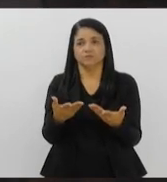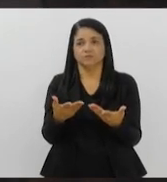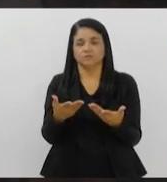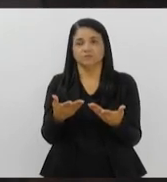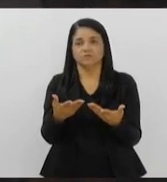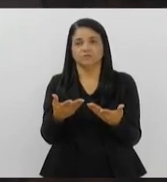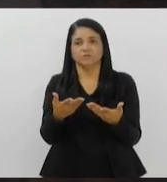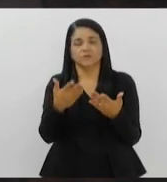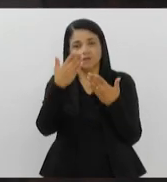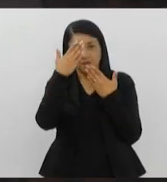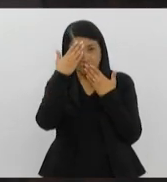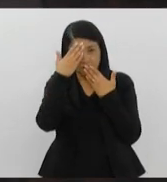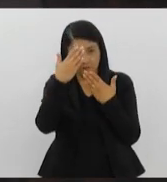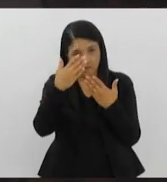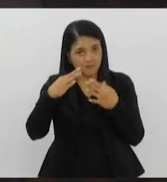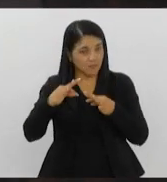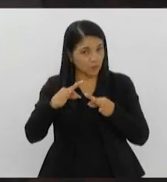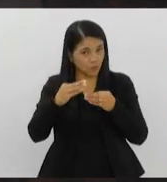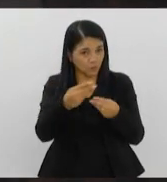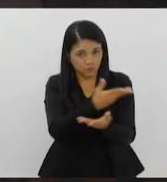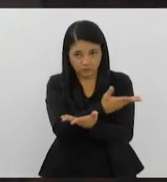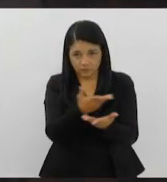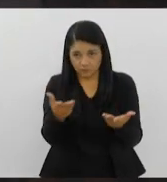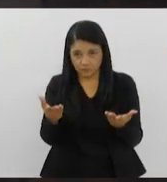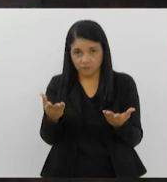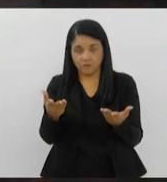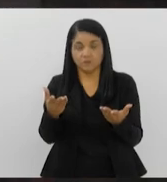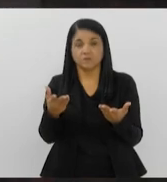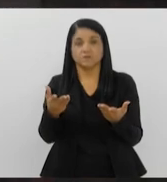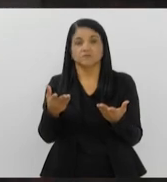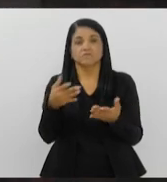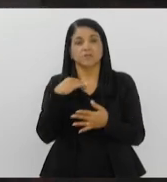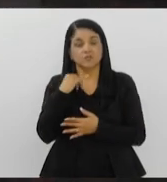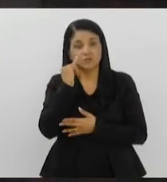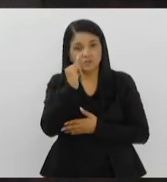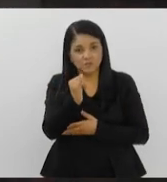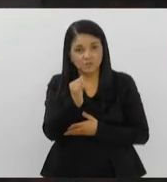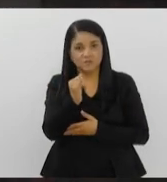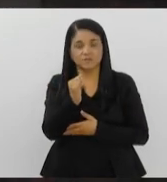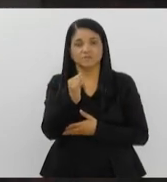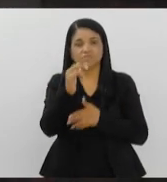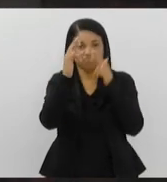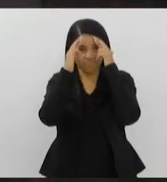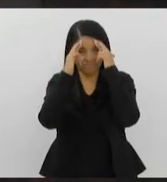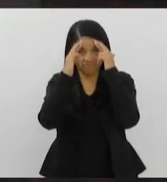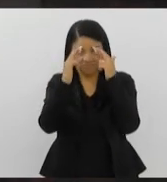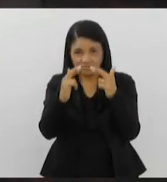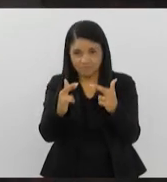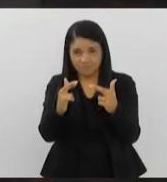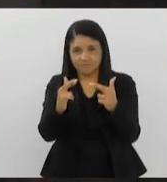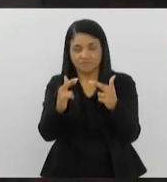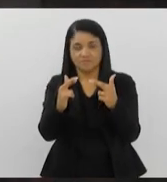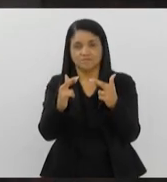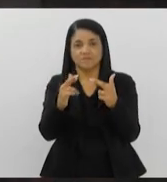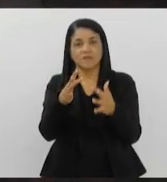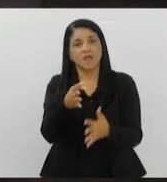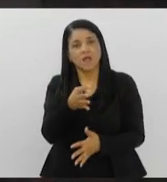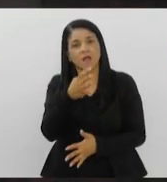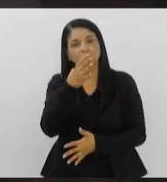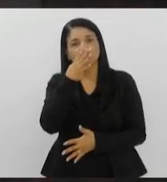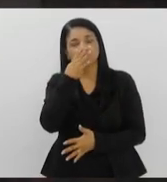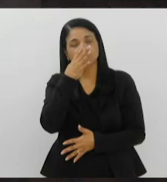vez agradecer a todos e reiterar o nosso respeito e